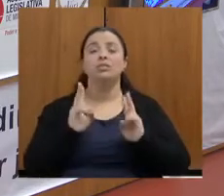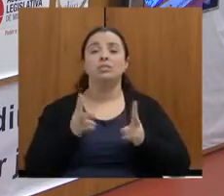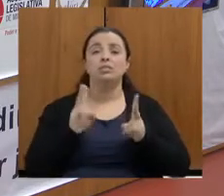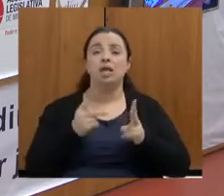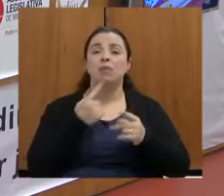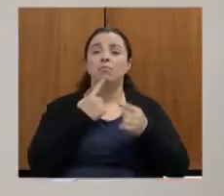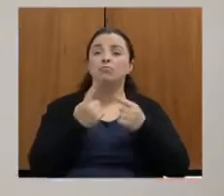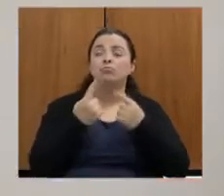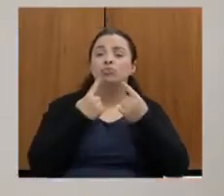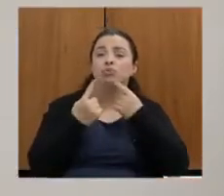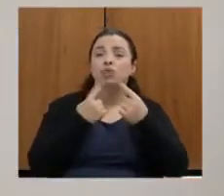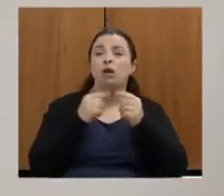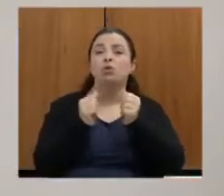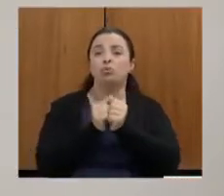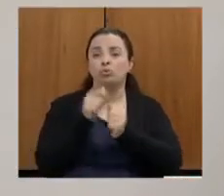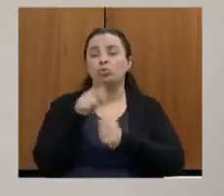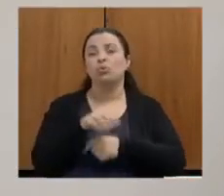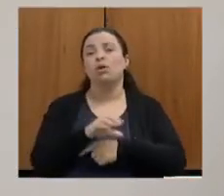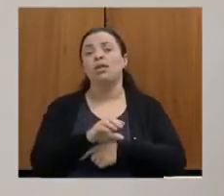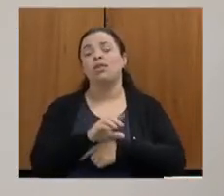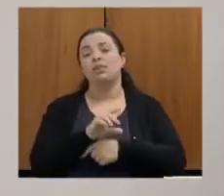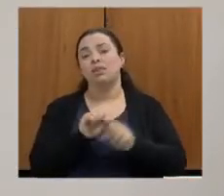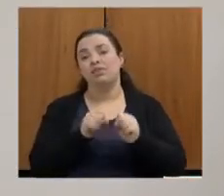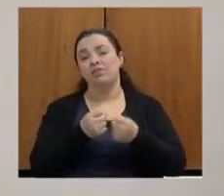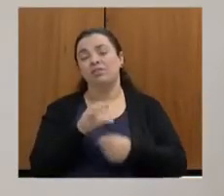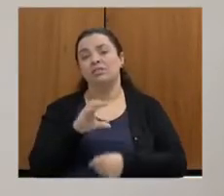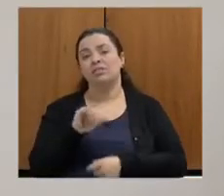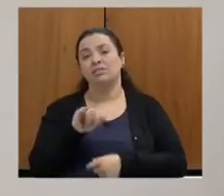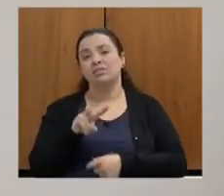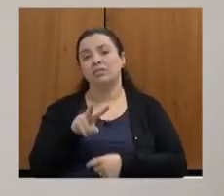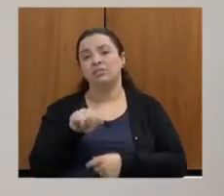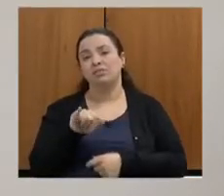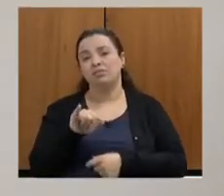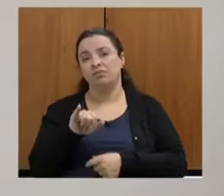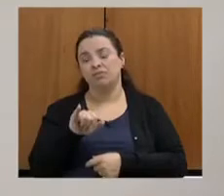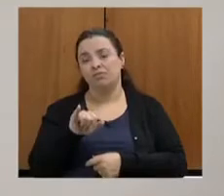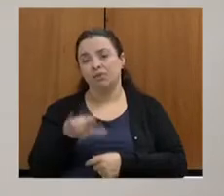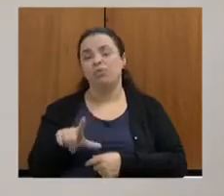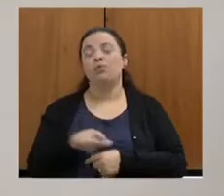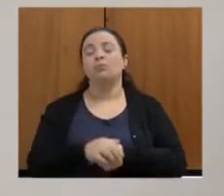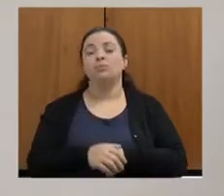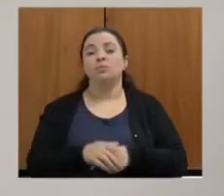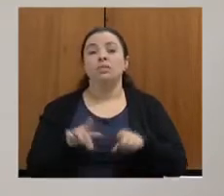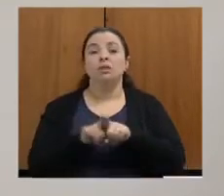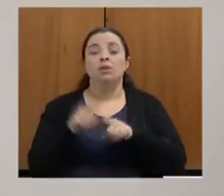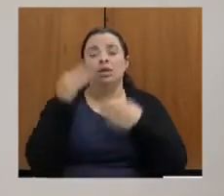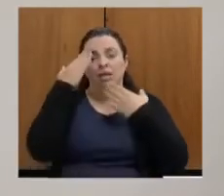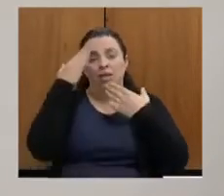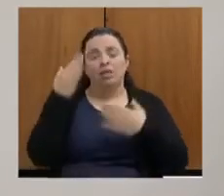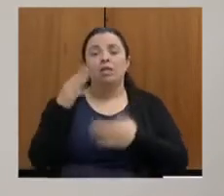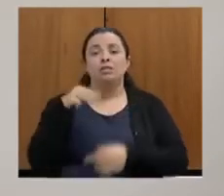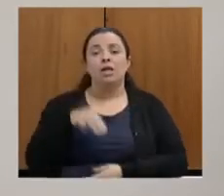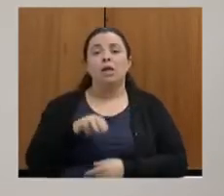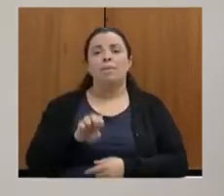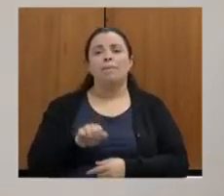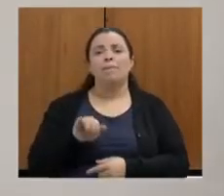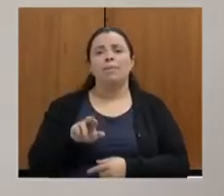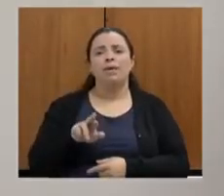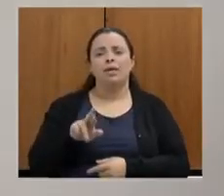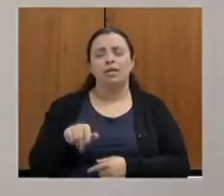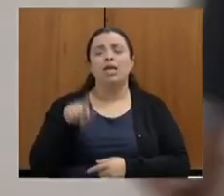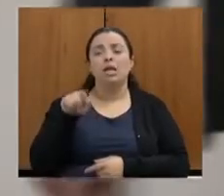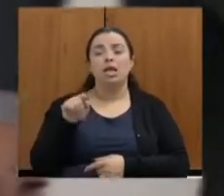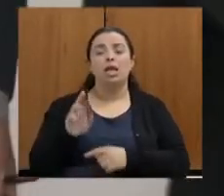Defesa Civil quero agradecer a Meire que aqui representa o movimento de ressurgência Pure